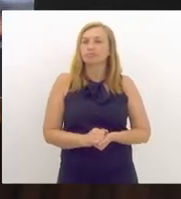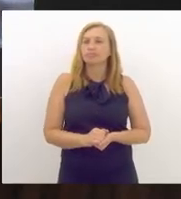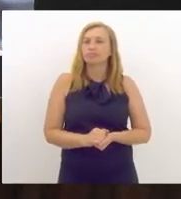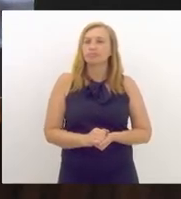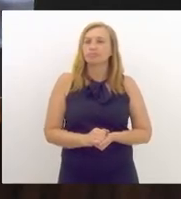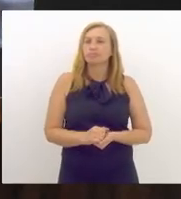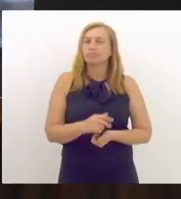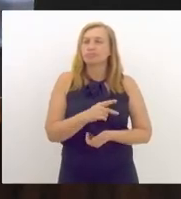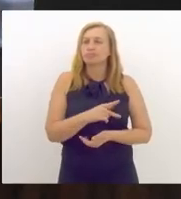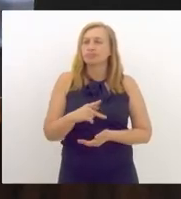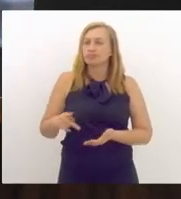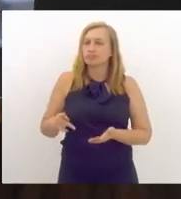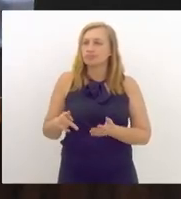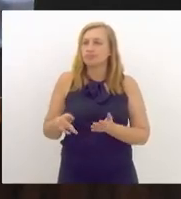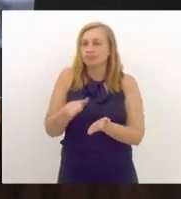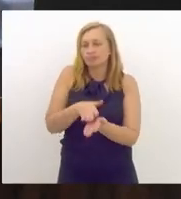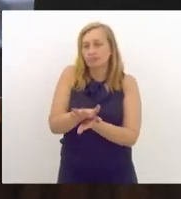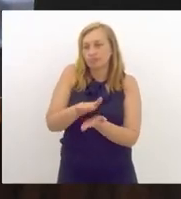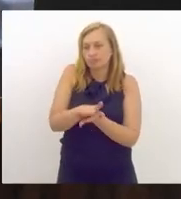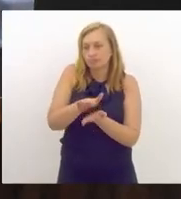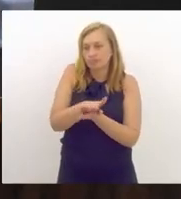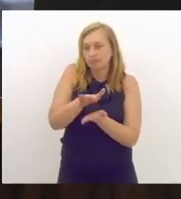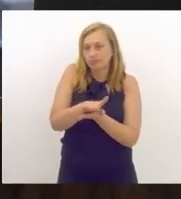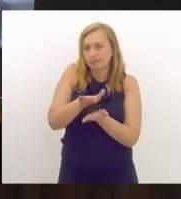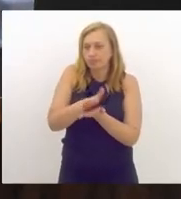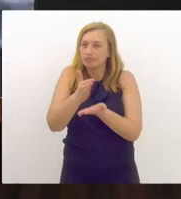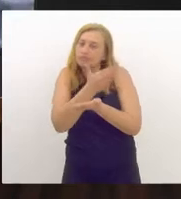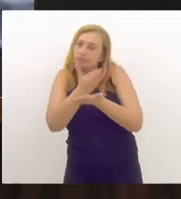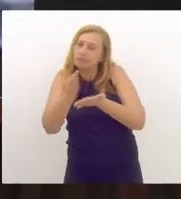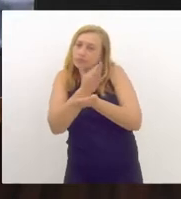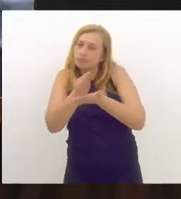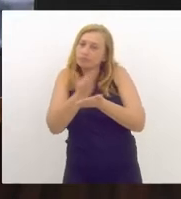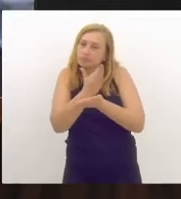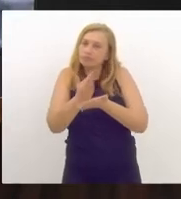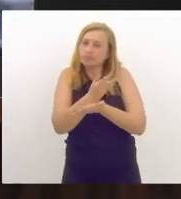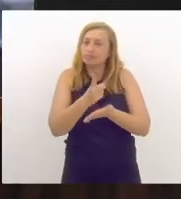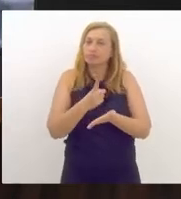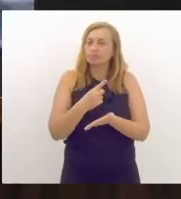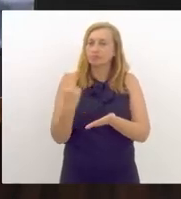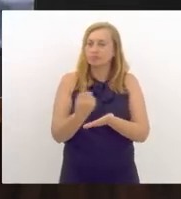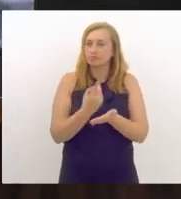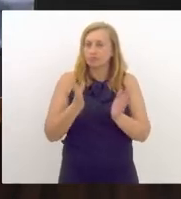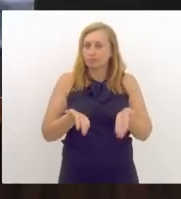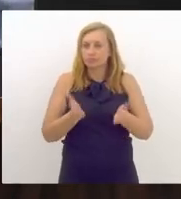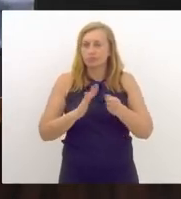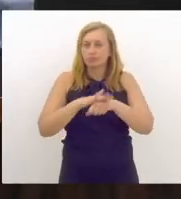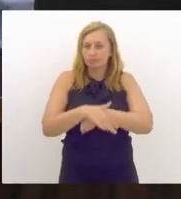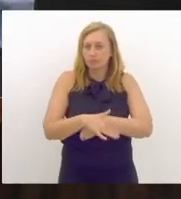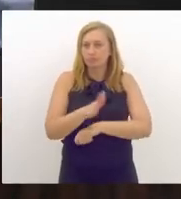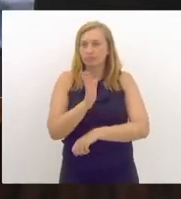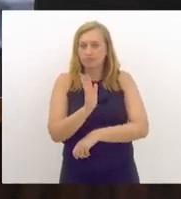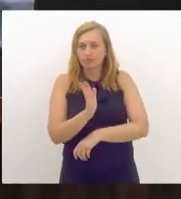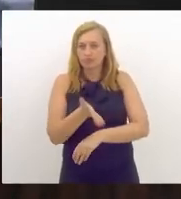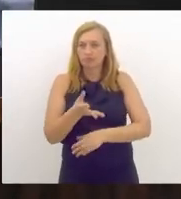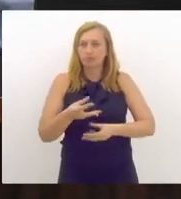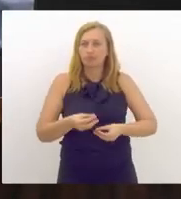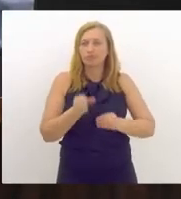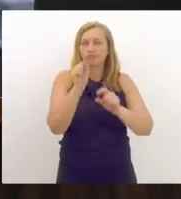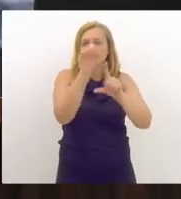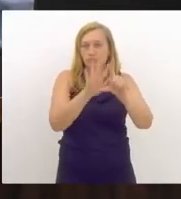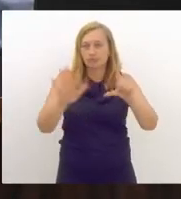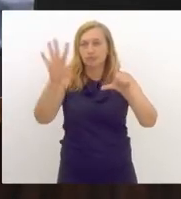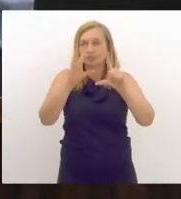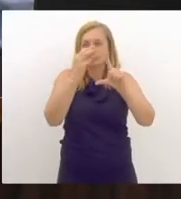pessoal da gráfica agilizar a impressão de alguns exemplares para nós essa noite mas ele está disponível online